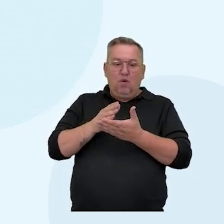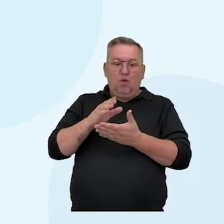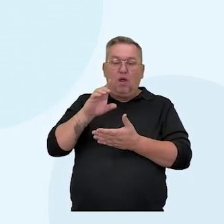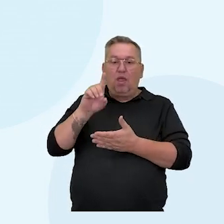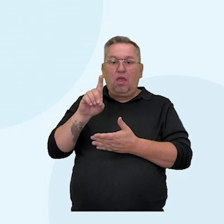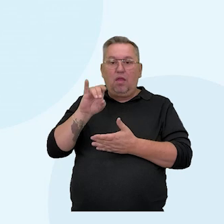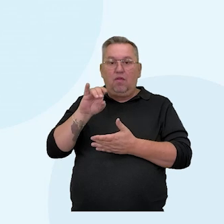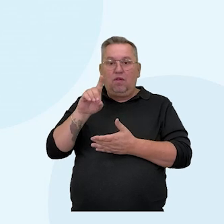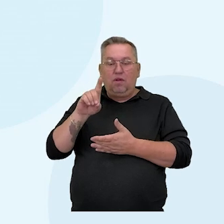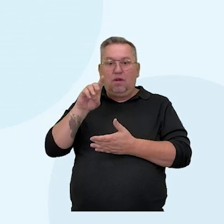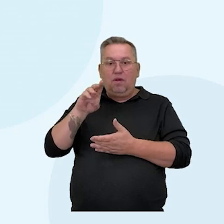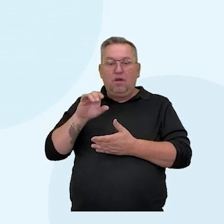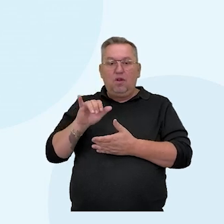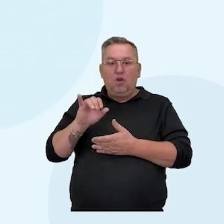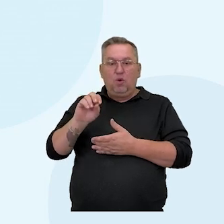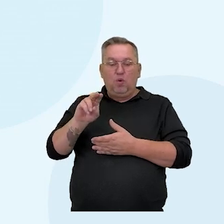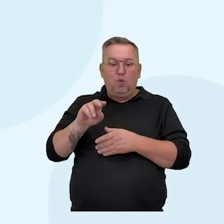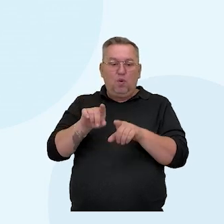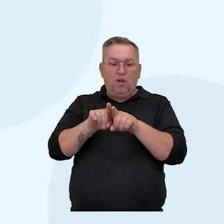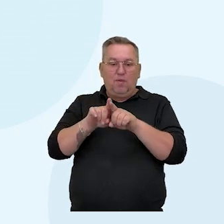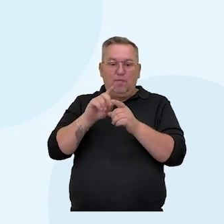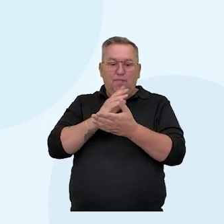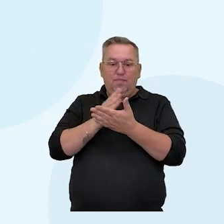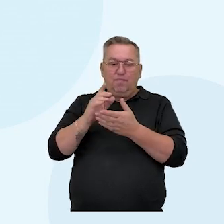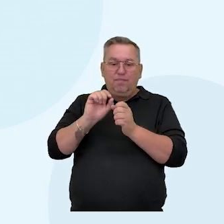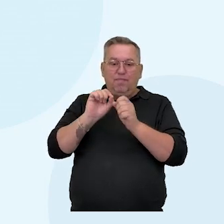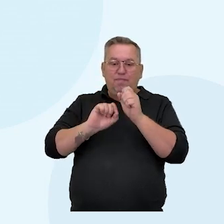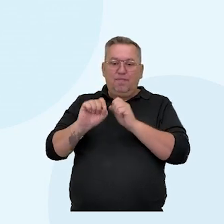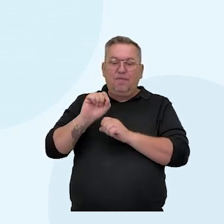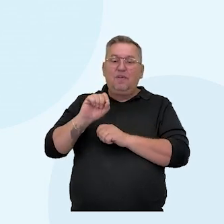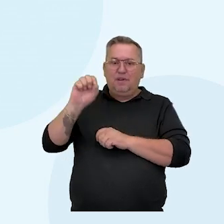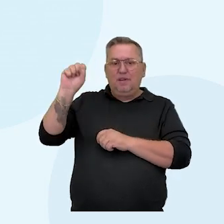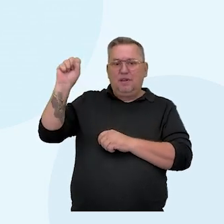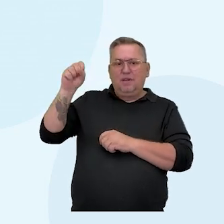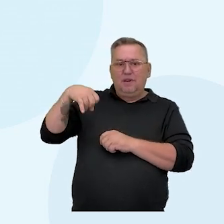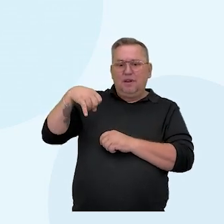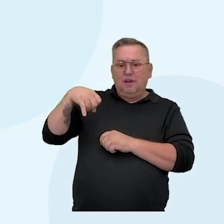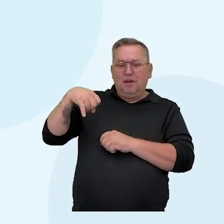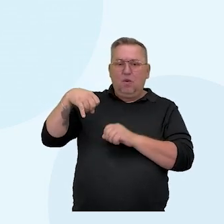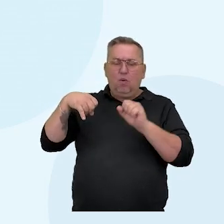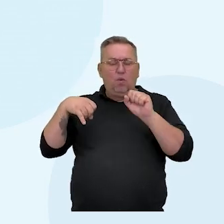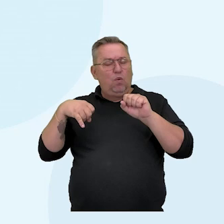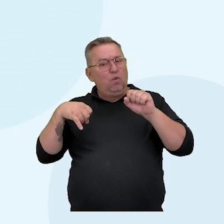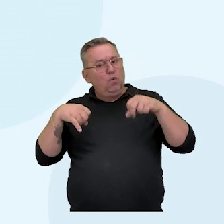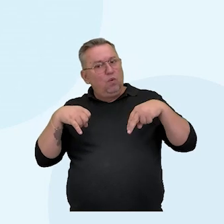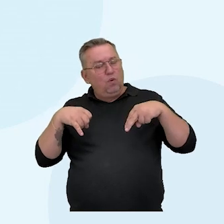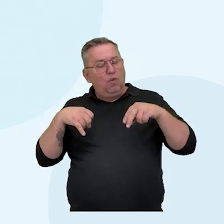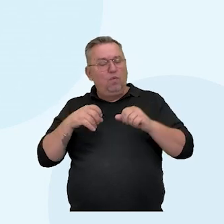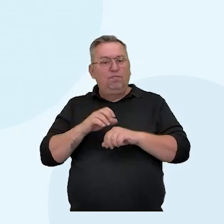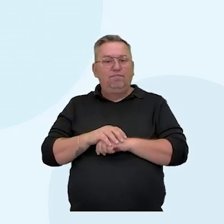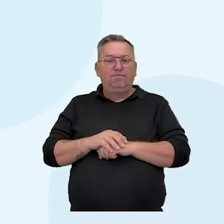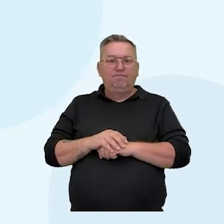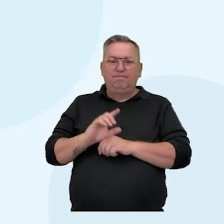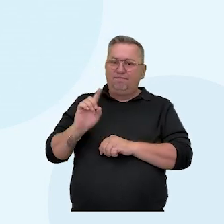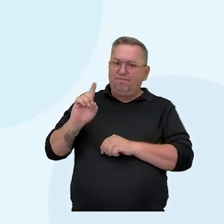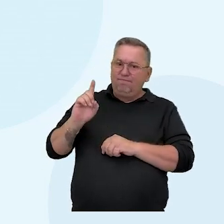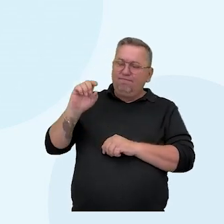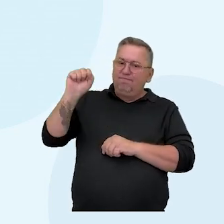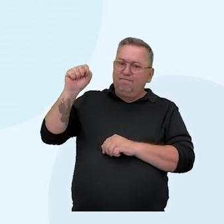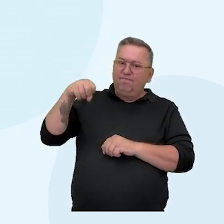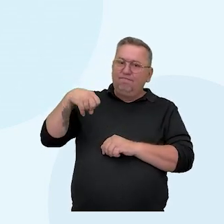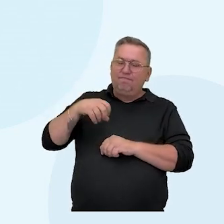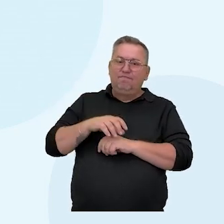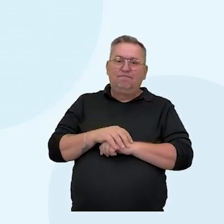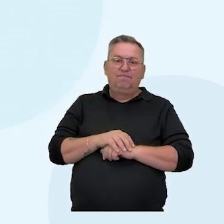you, a gente espera que a resposta comece com yes ou com no. A gente chama de yes or no question, né?